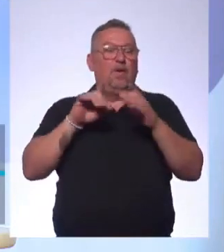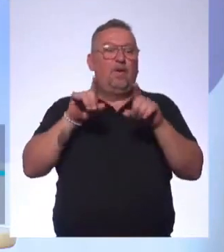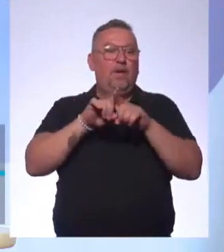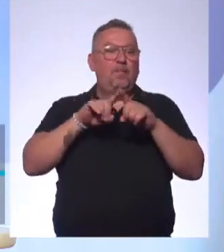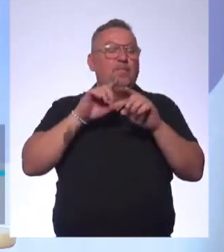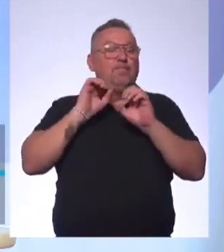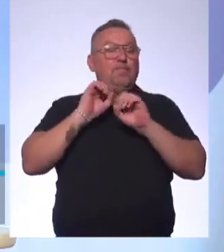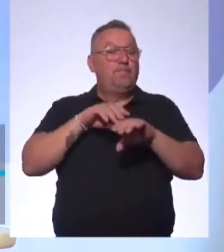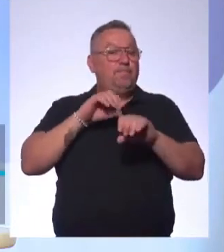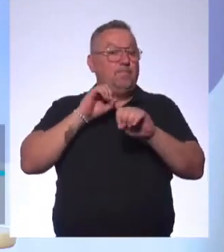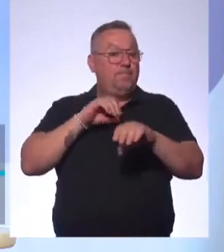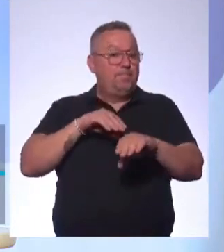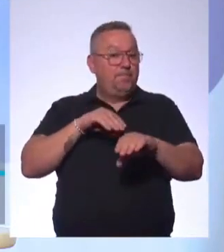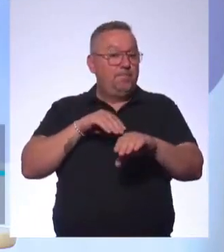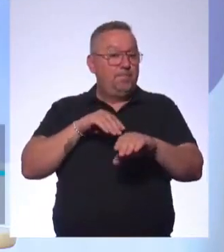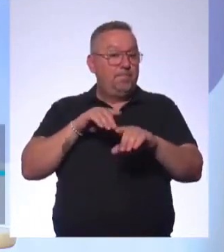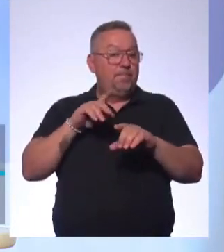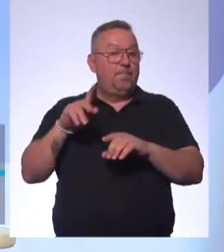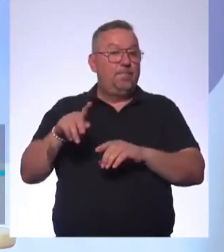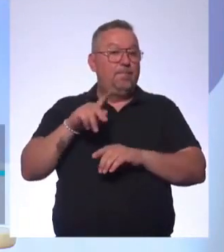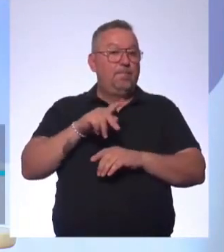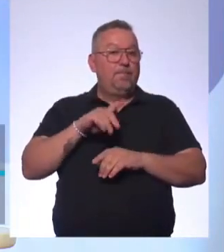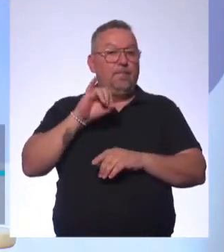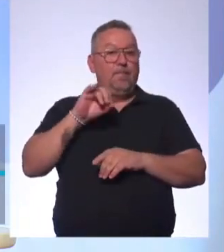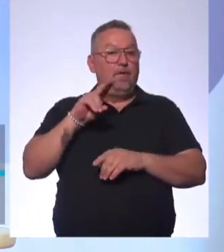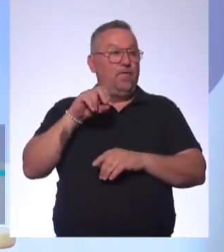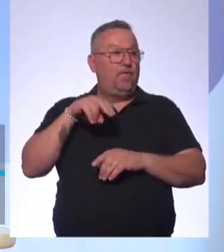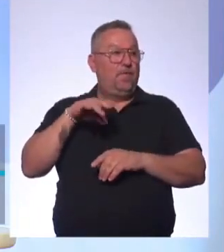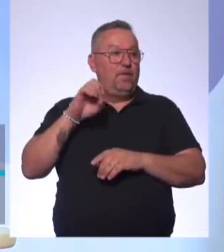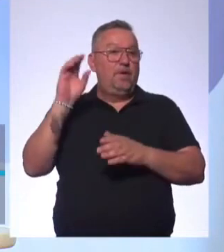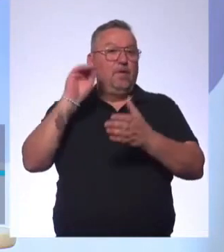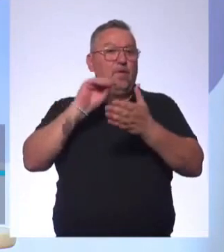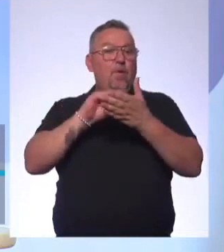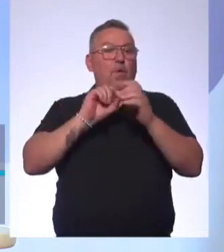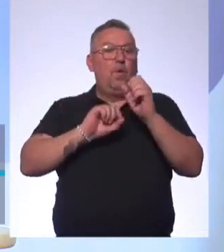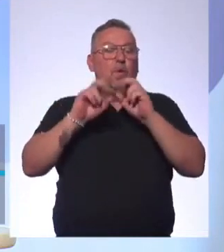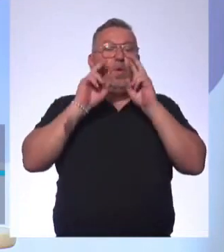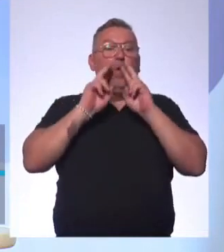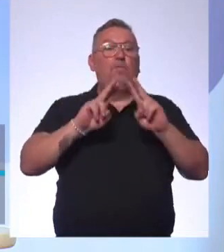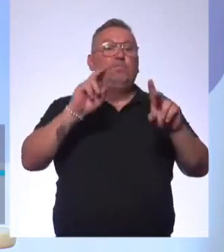da educação. A Pro Ivone colocou que através dos